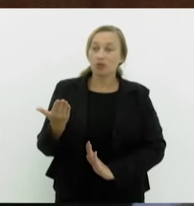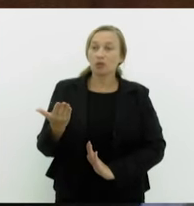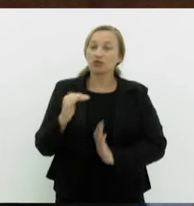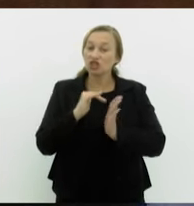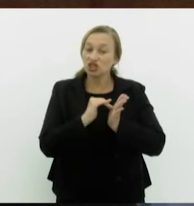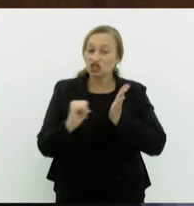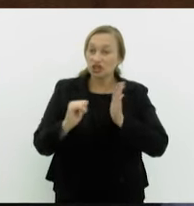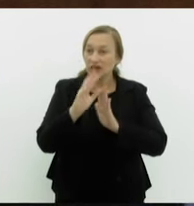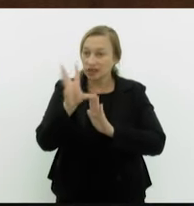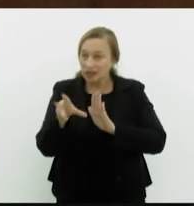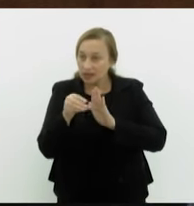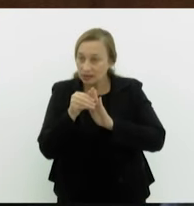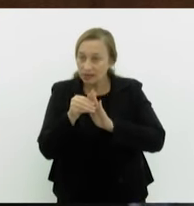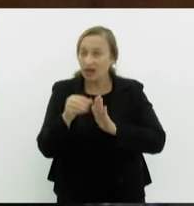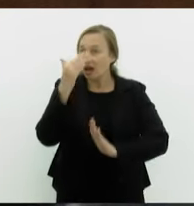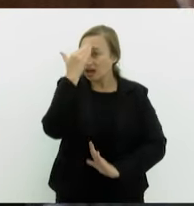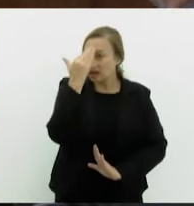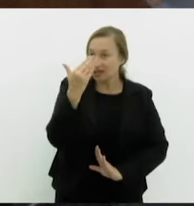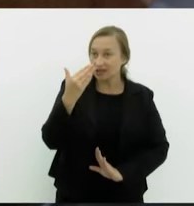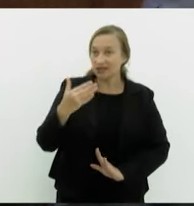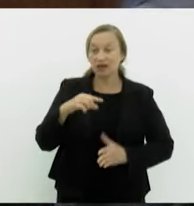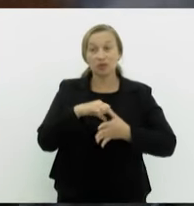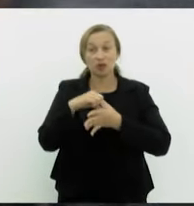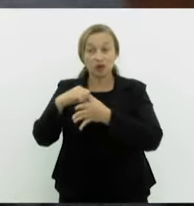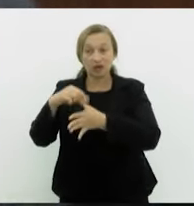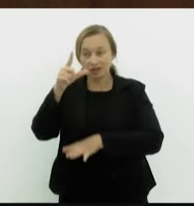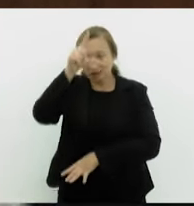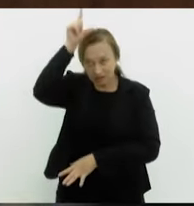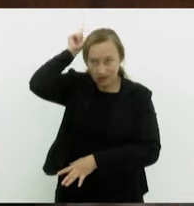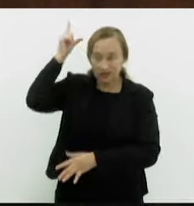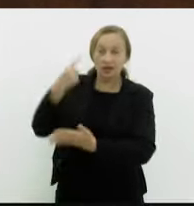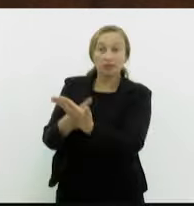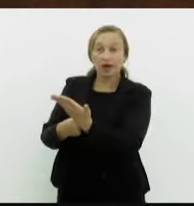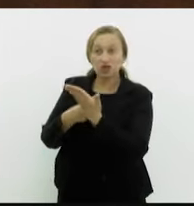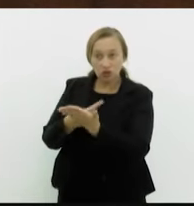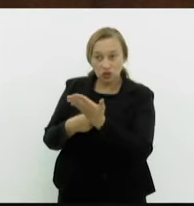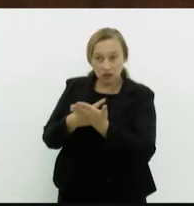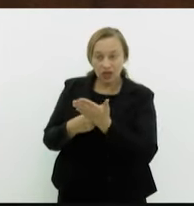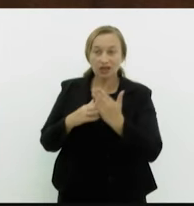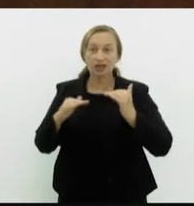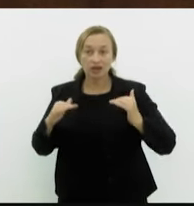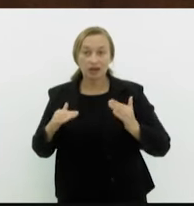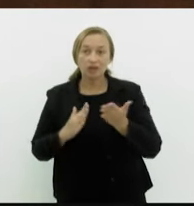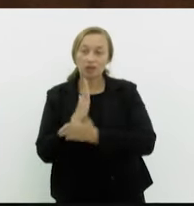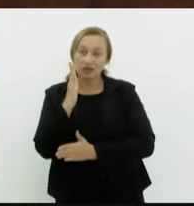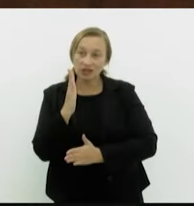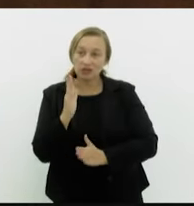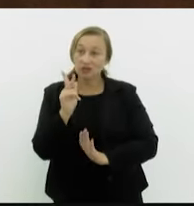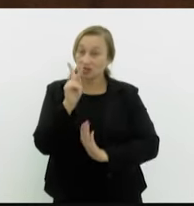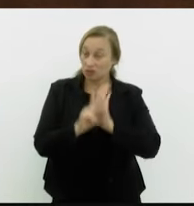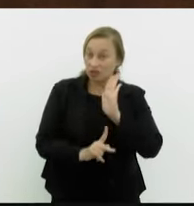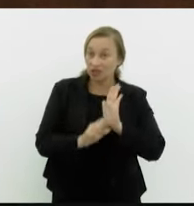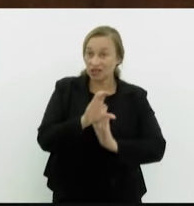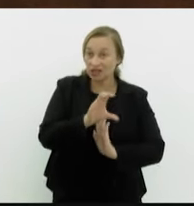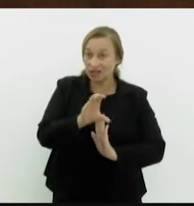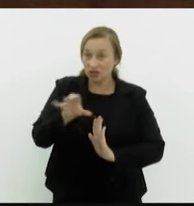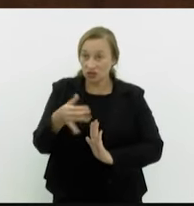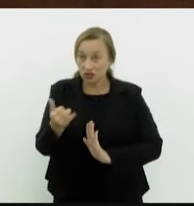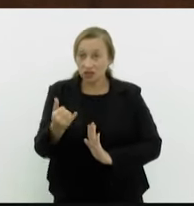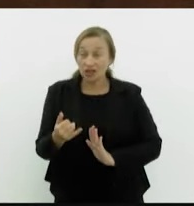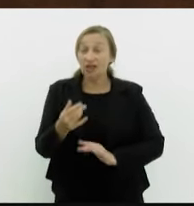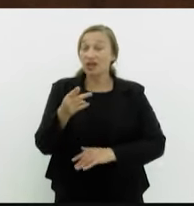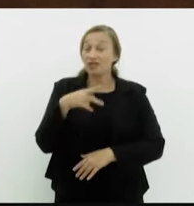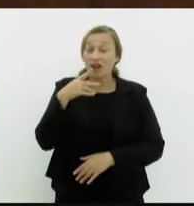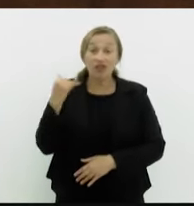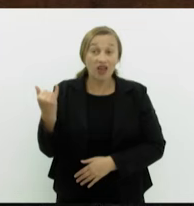suas emendas, agradecer meu líder, Luiz Paulo, por ter me ajudado na aprovação desse projeto na CCJ e falar